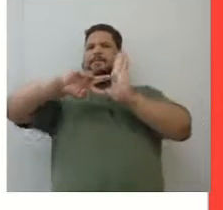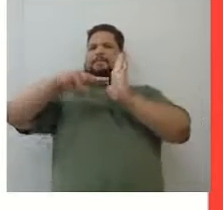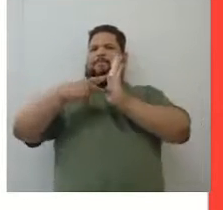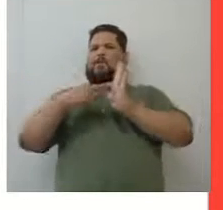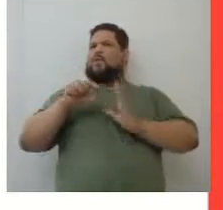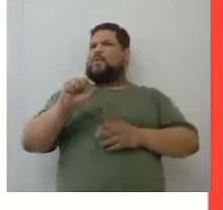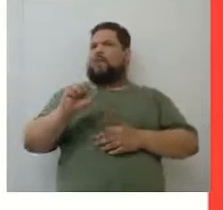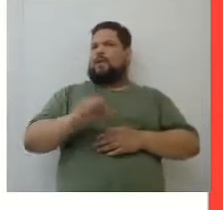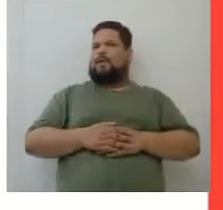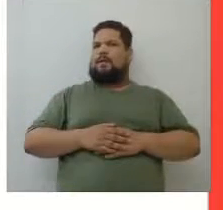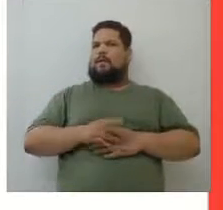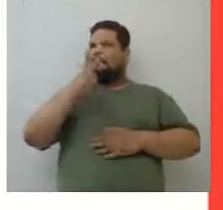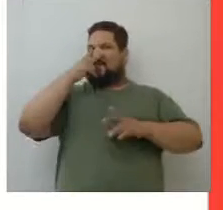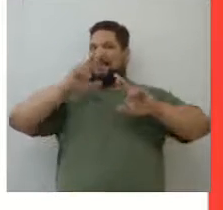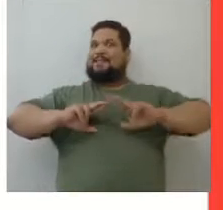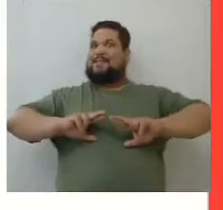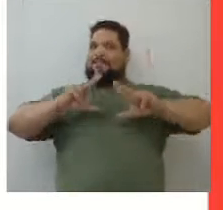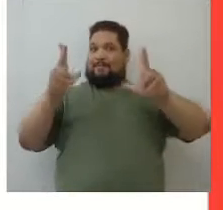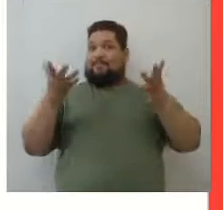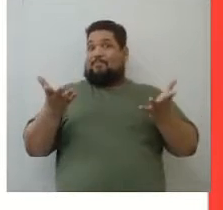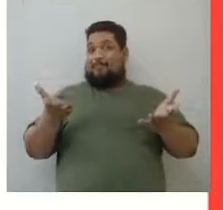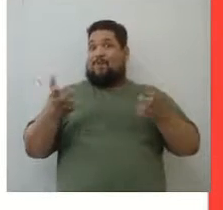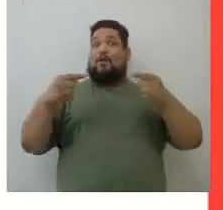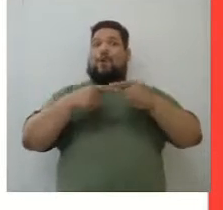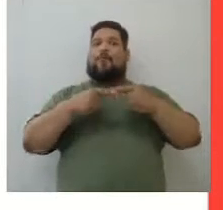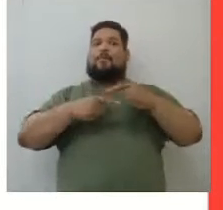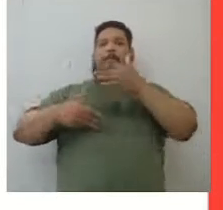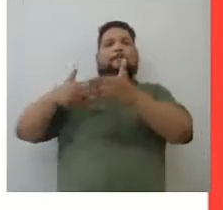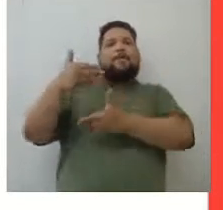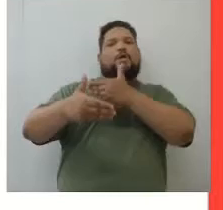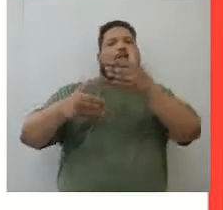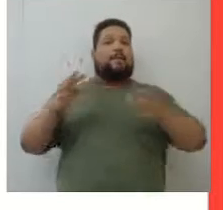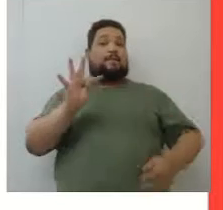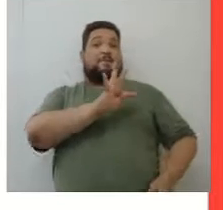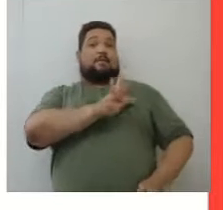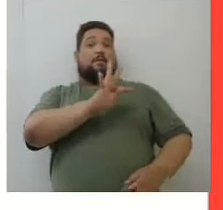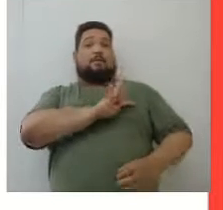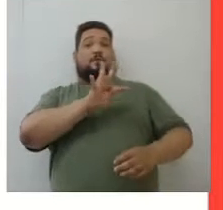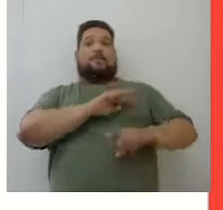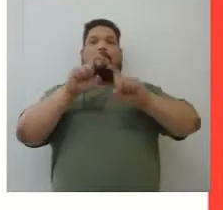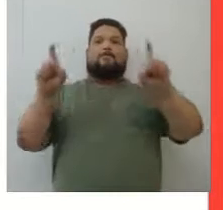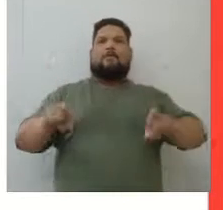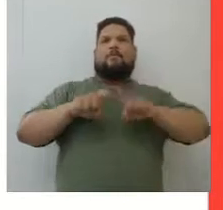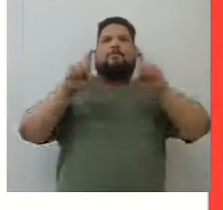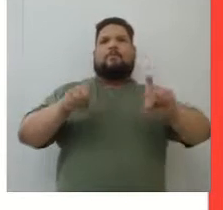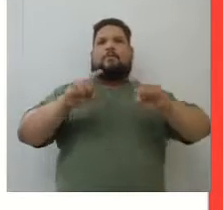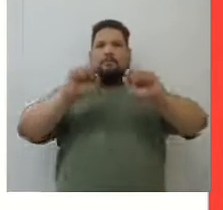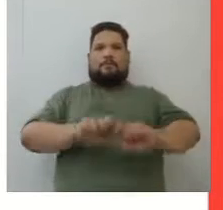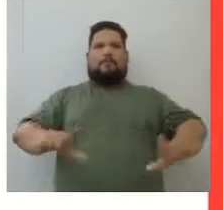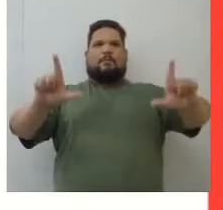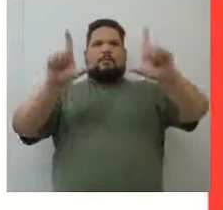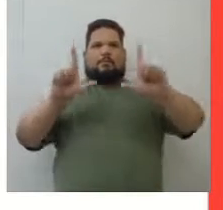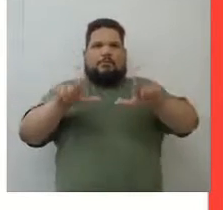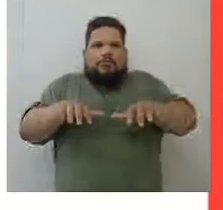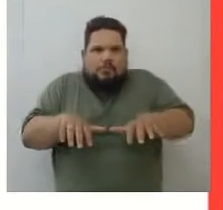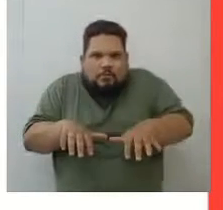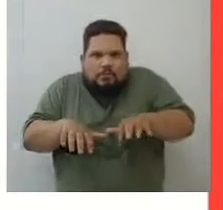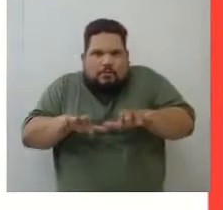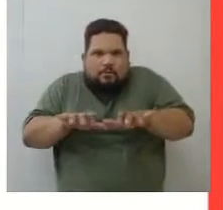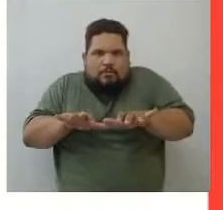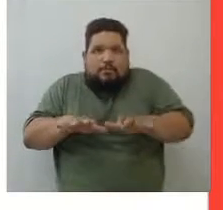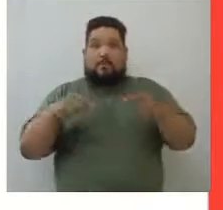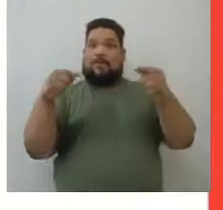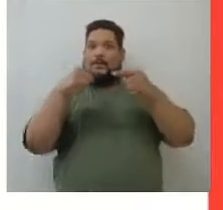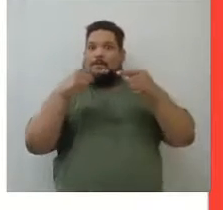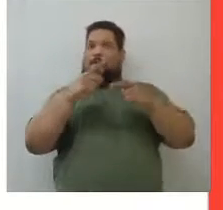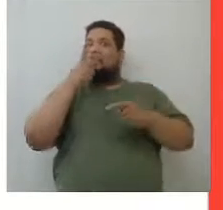volta meio que diferente, né? Existe um processo técnico ali de informação, onde o homem está no computador ali meio curvado. Então a gente está vendo que o homem ele